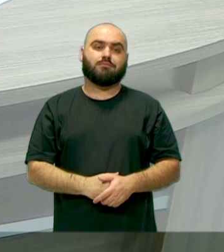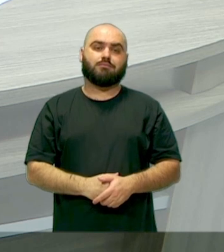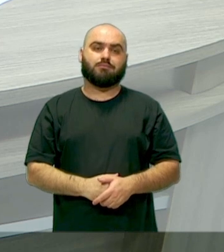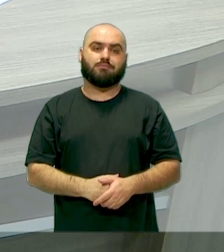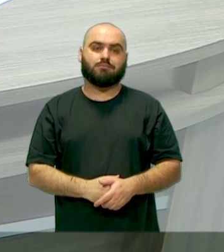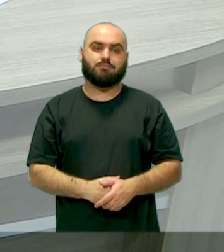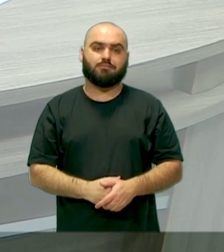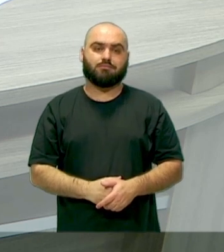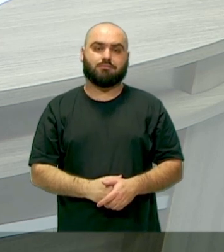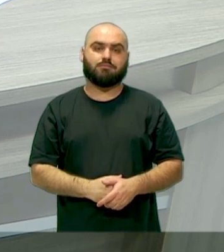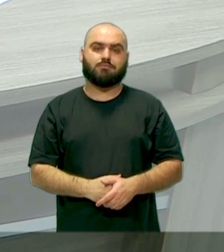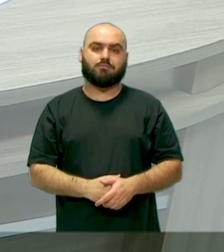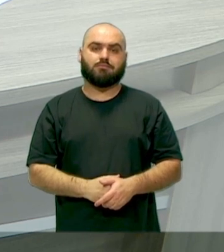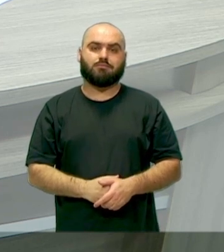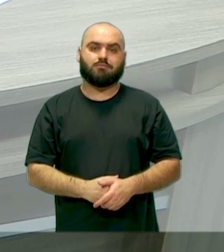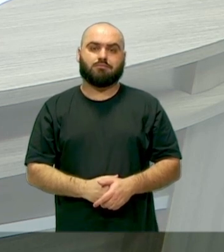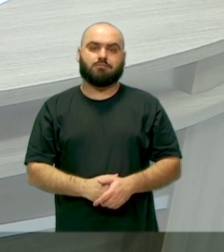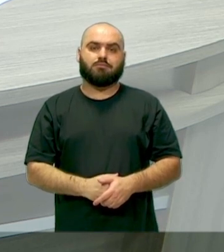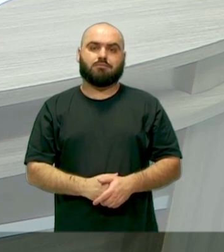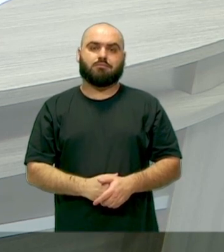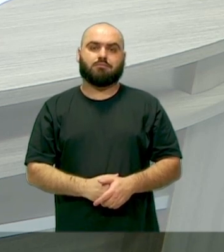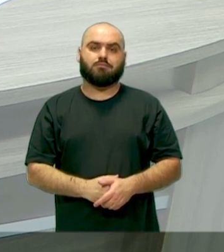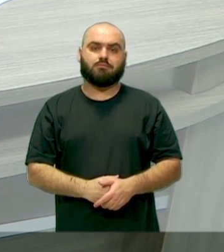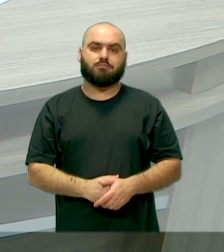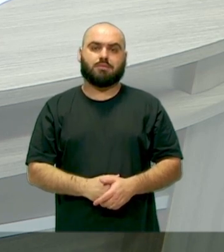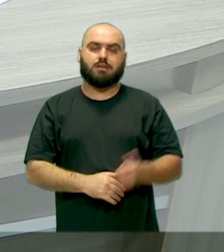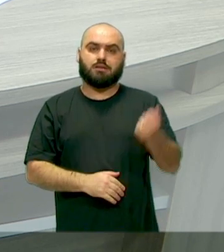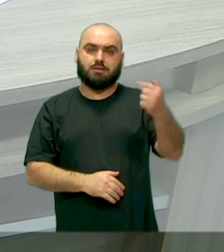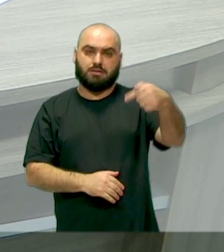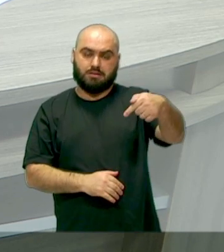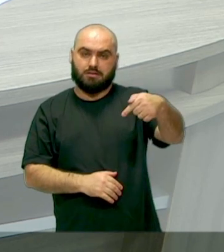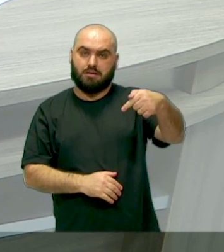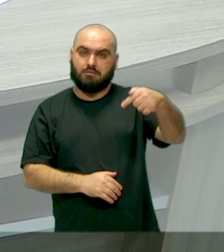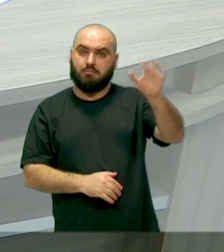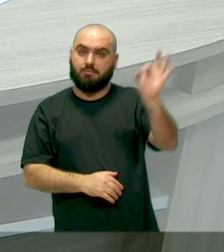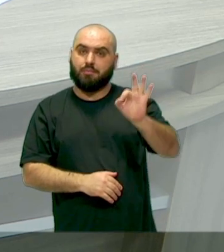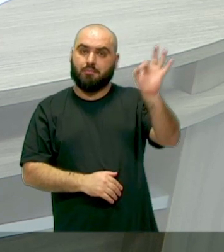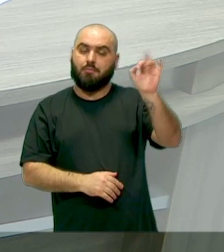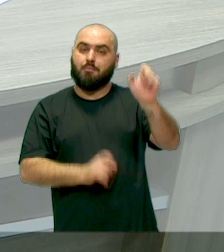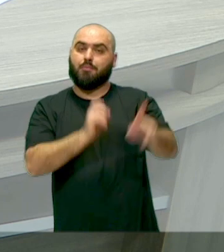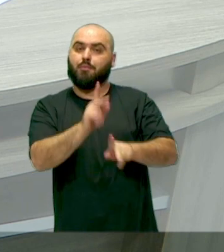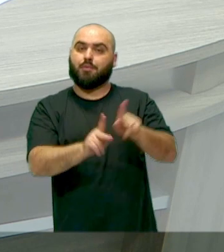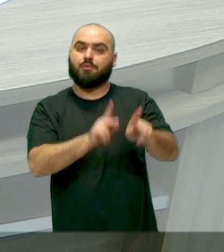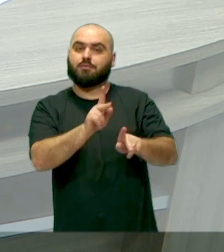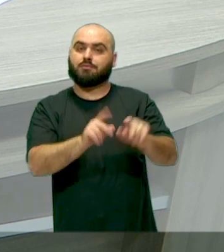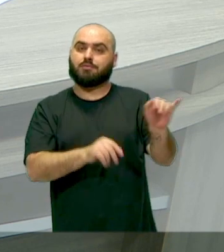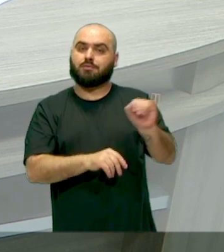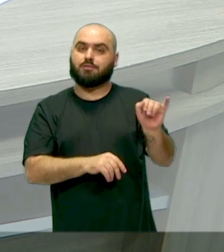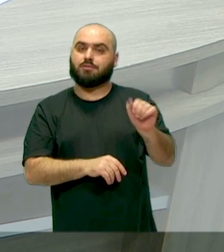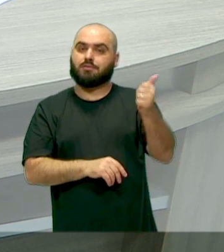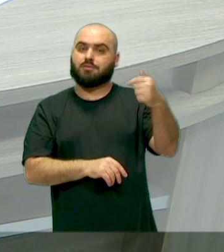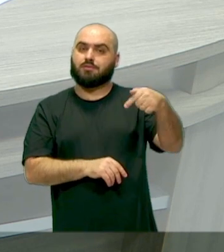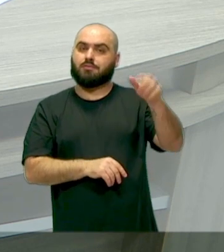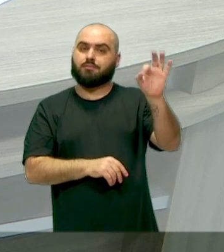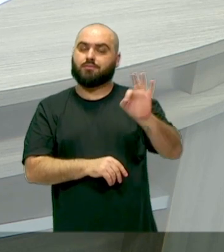Tá? Nós somos 17% de população.